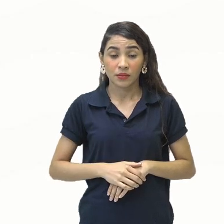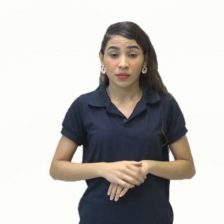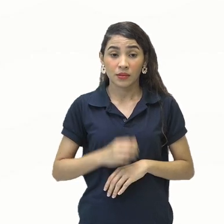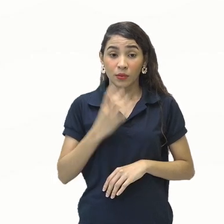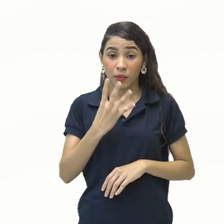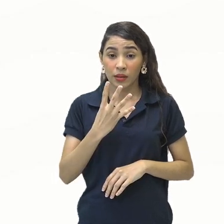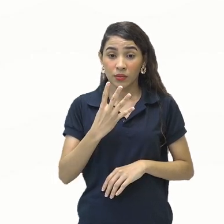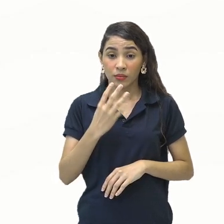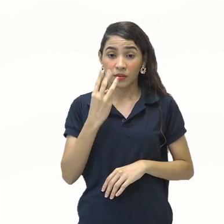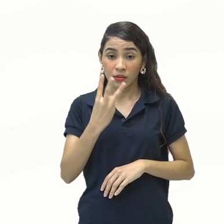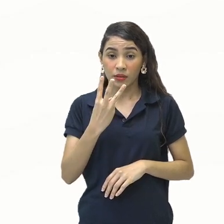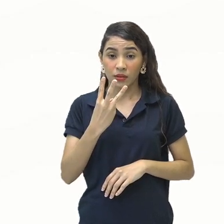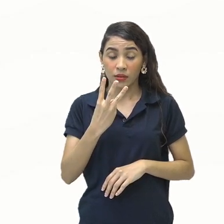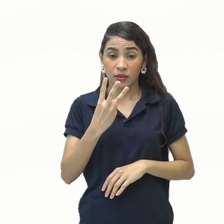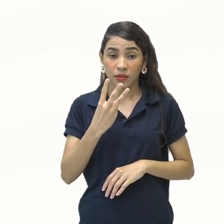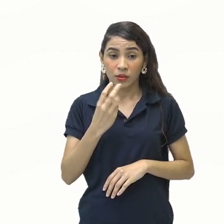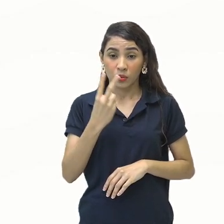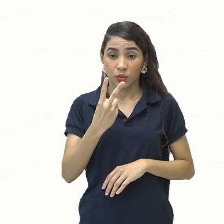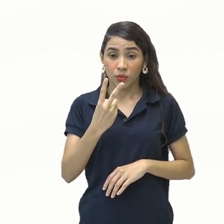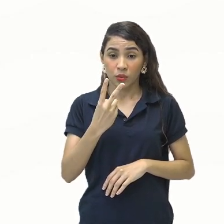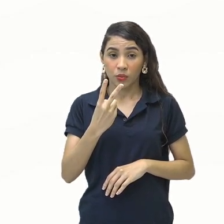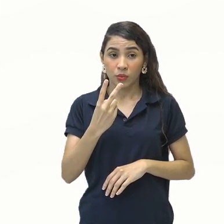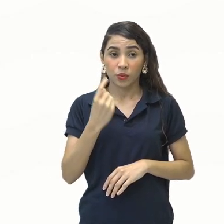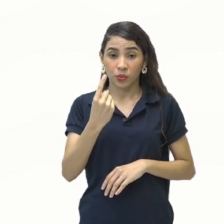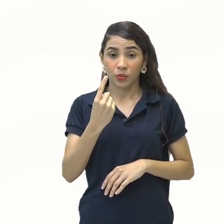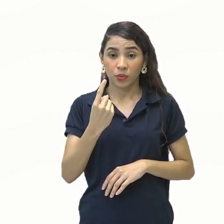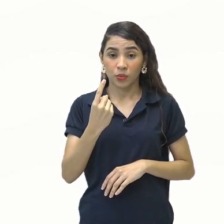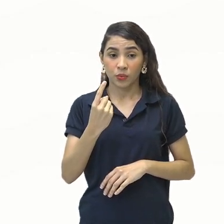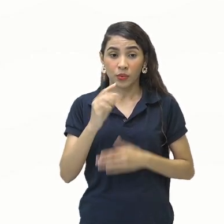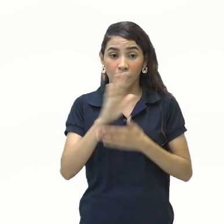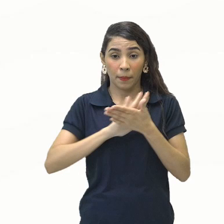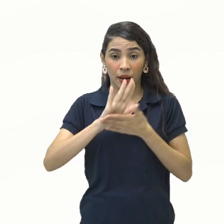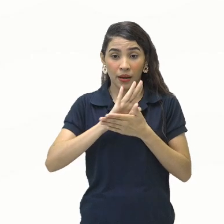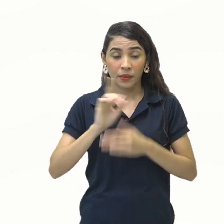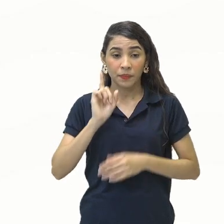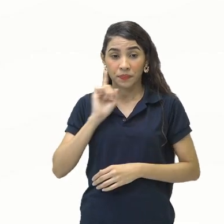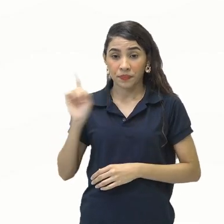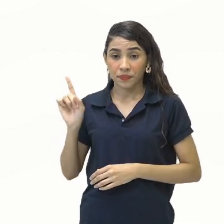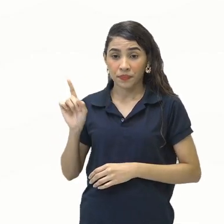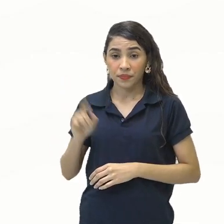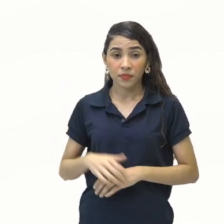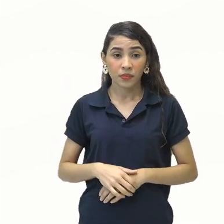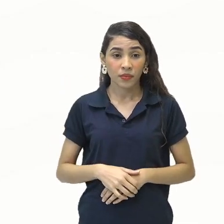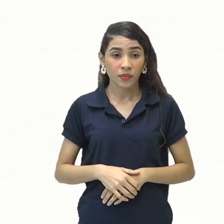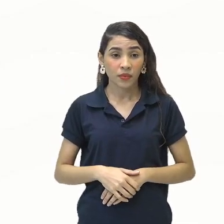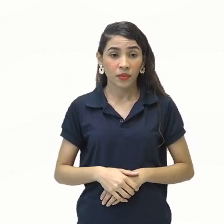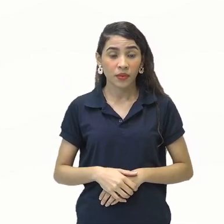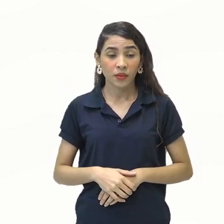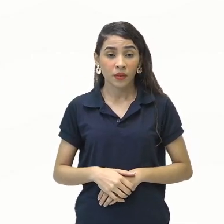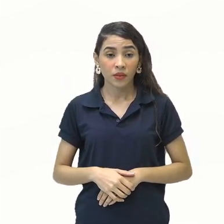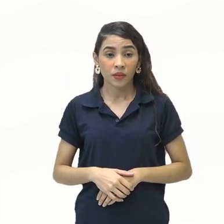4, 3, 2, 1. Vamos apagar aqui para visualizar melhor, tá?